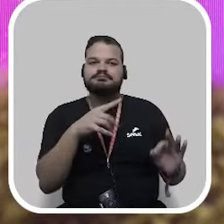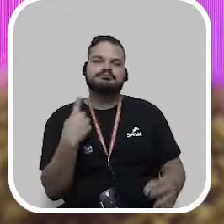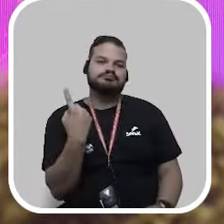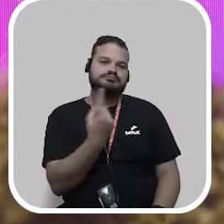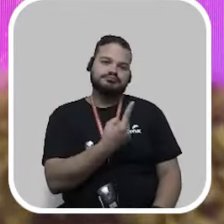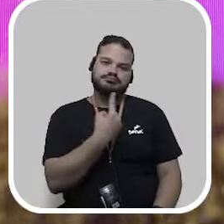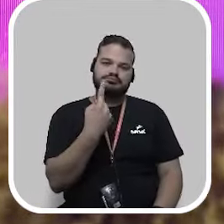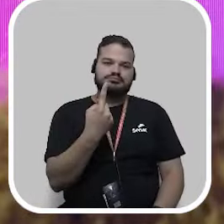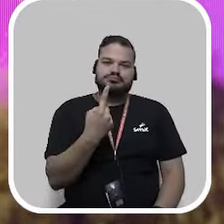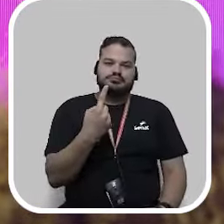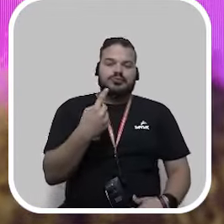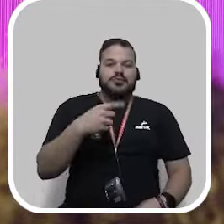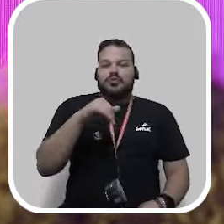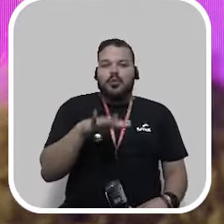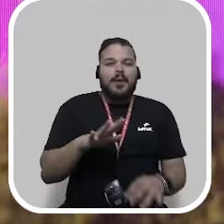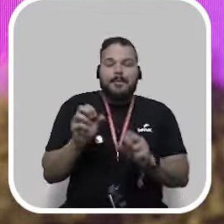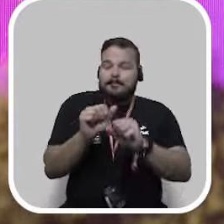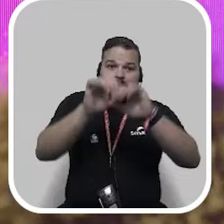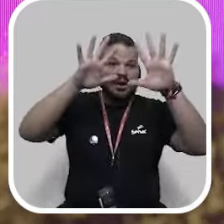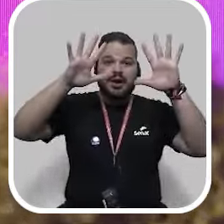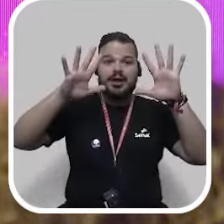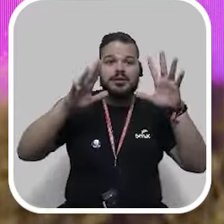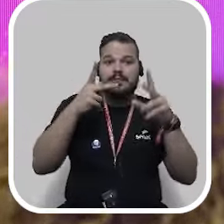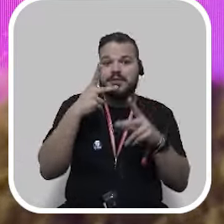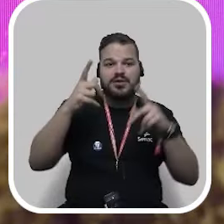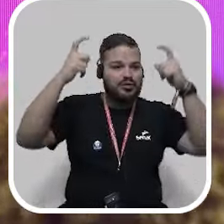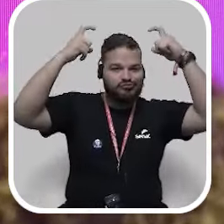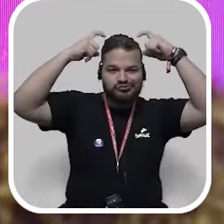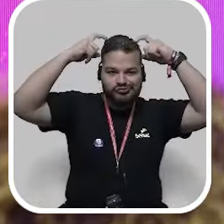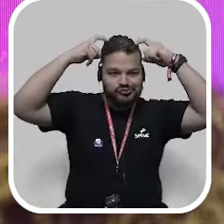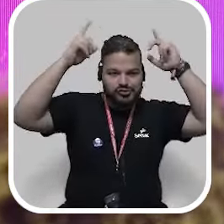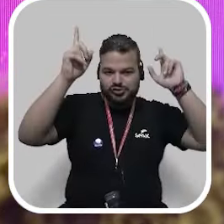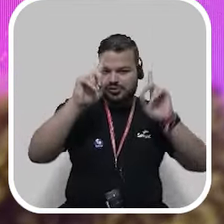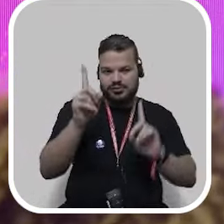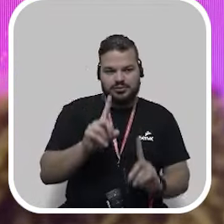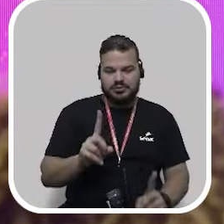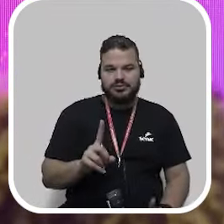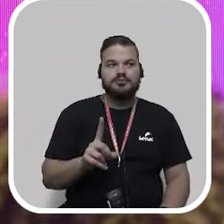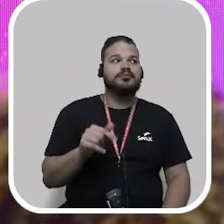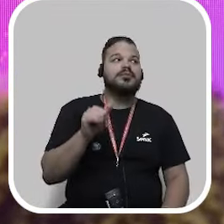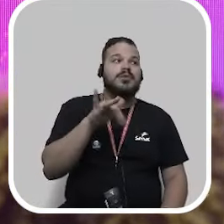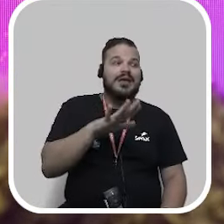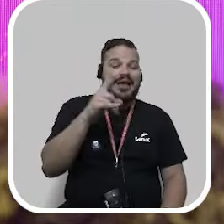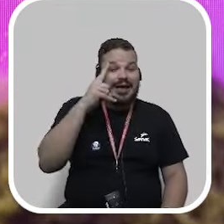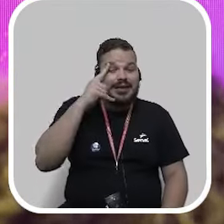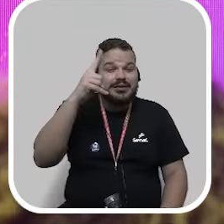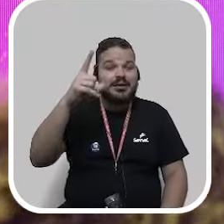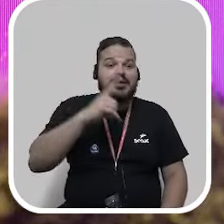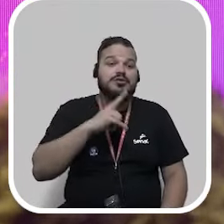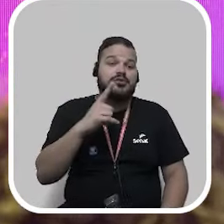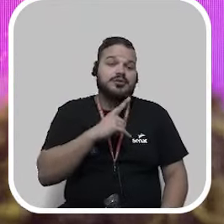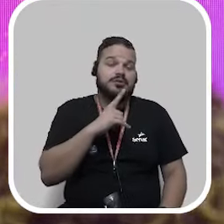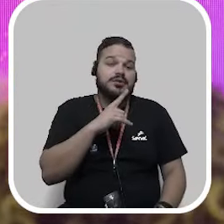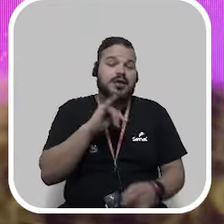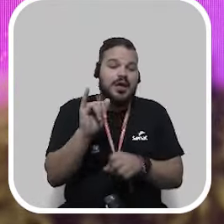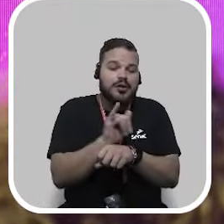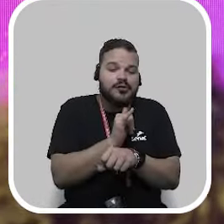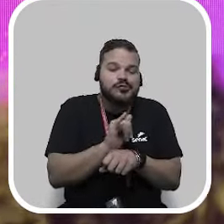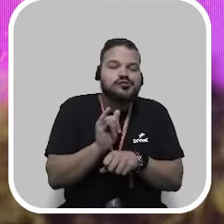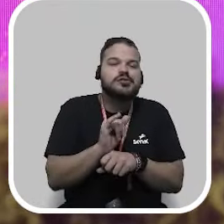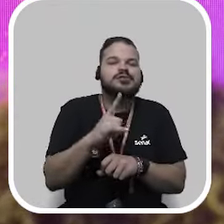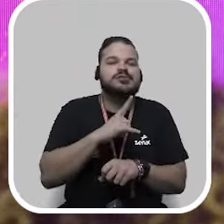não somos uma parada iluminada da Disney por exemplo então a a ideia de você ter esse recurso Ela é